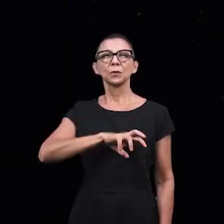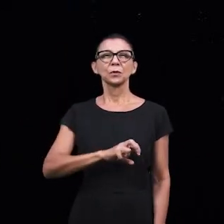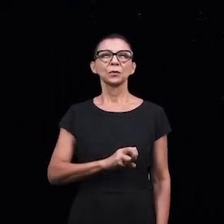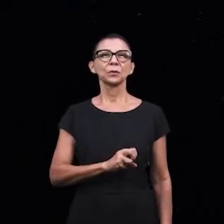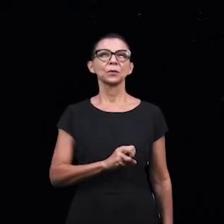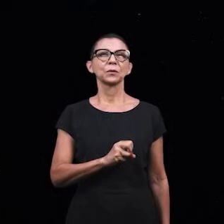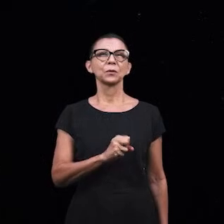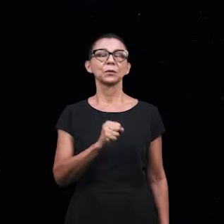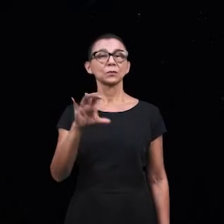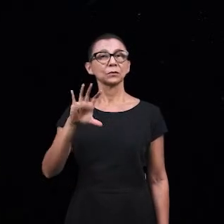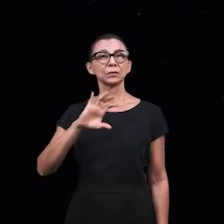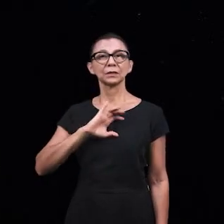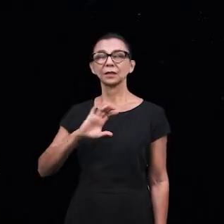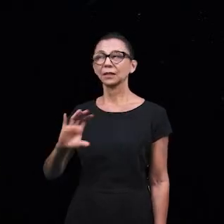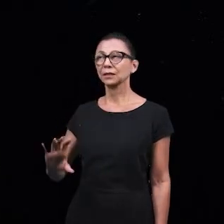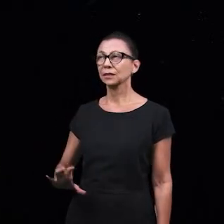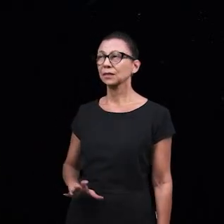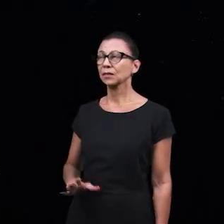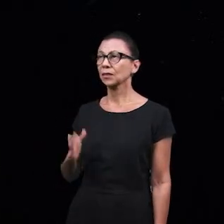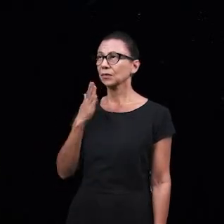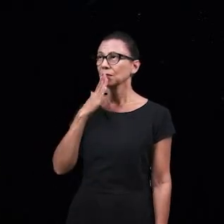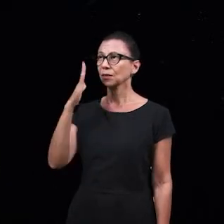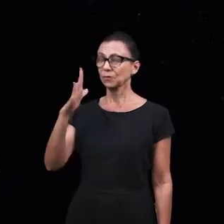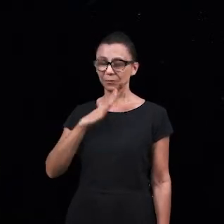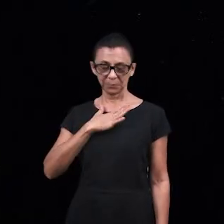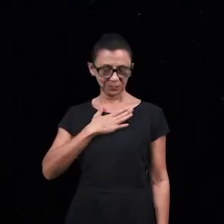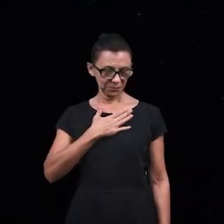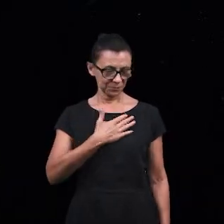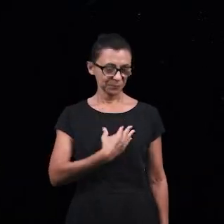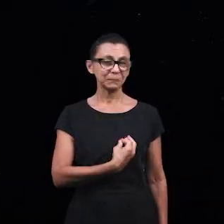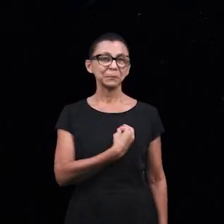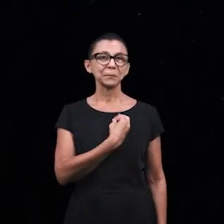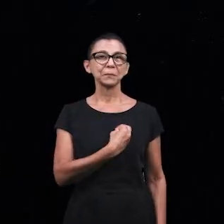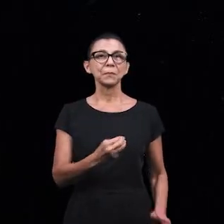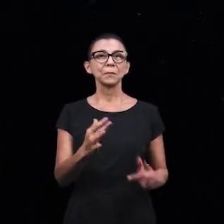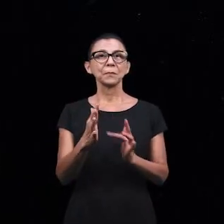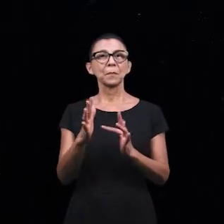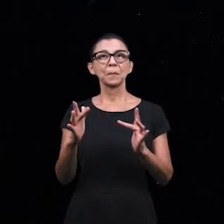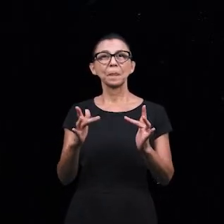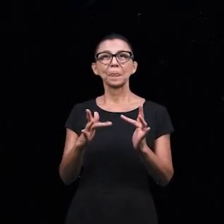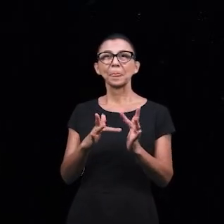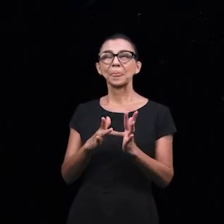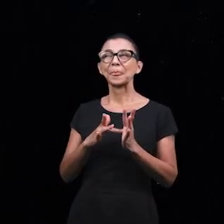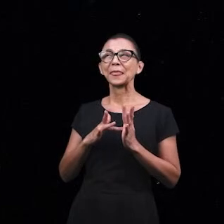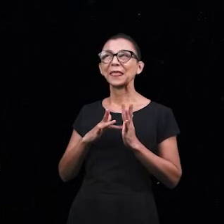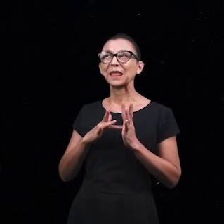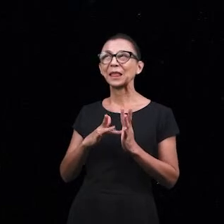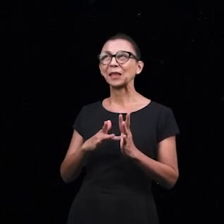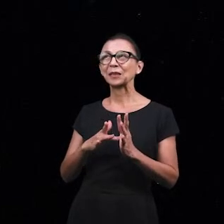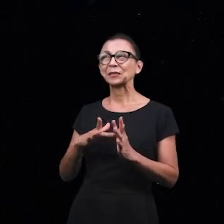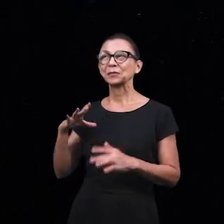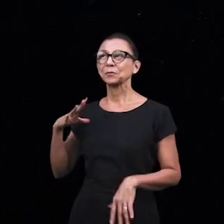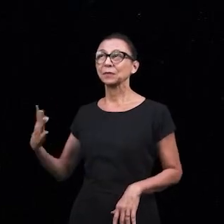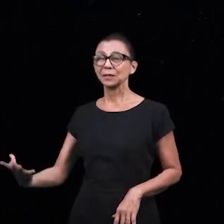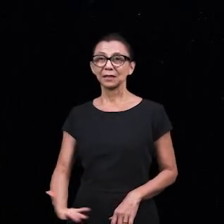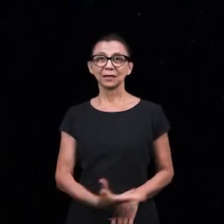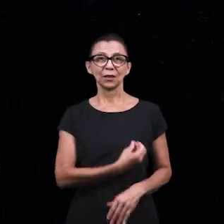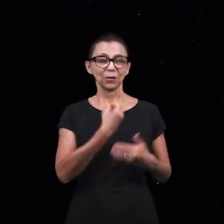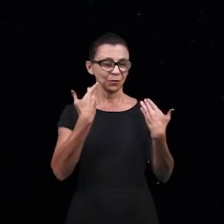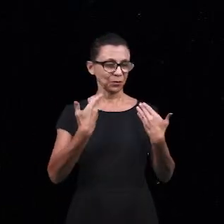que Cristo tem por mim. Jesus achou-me,